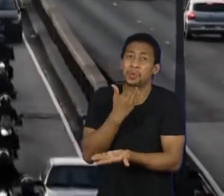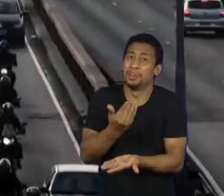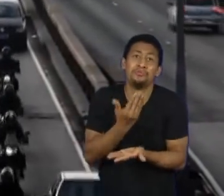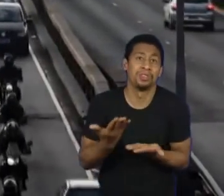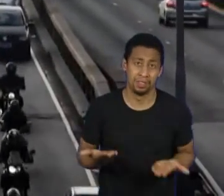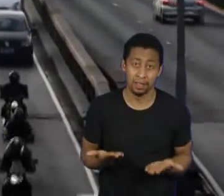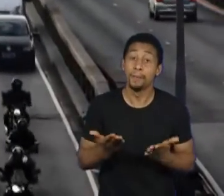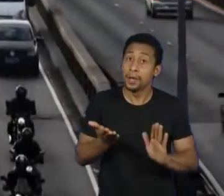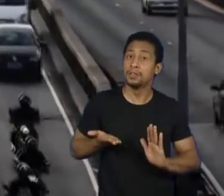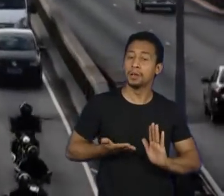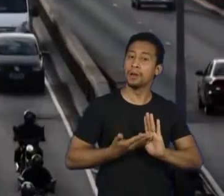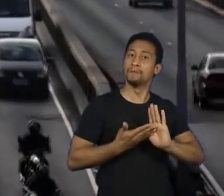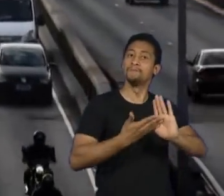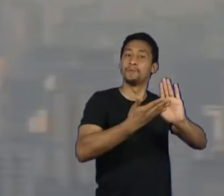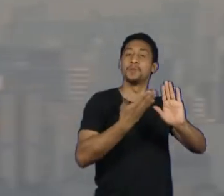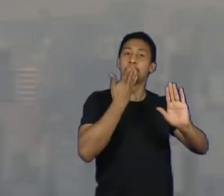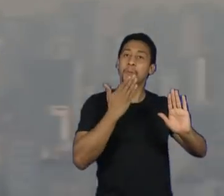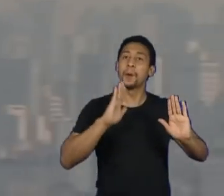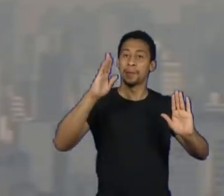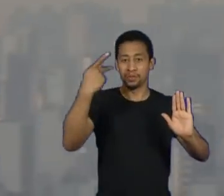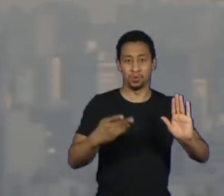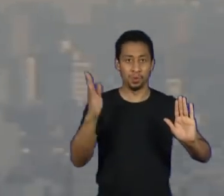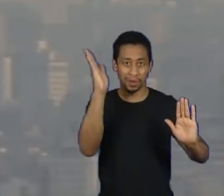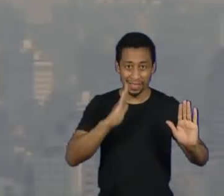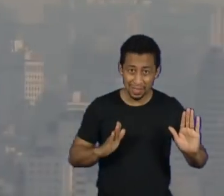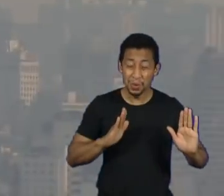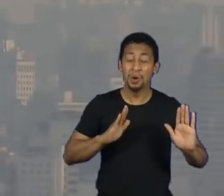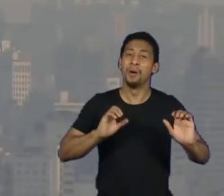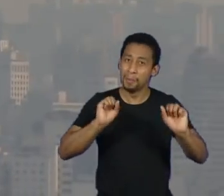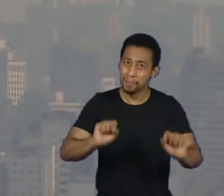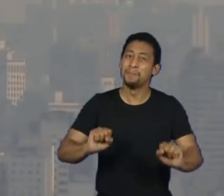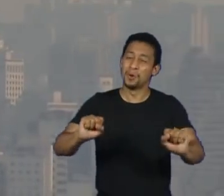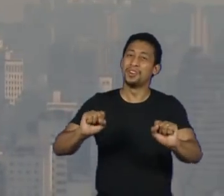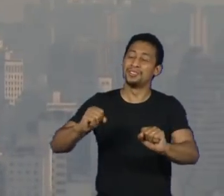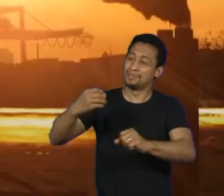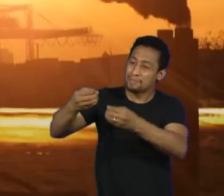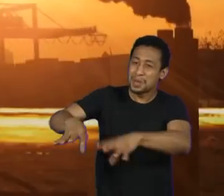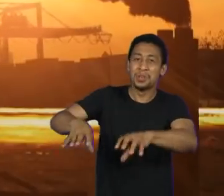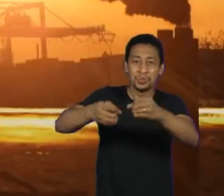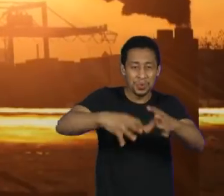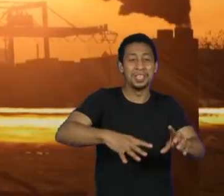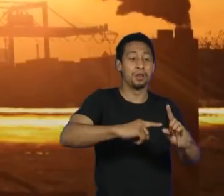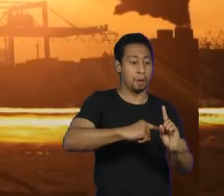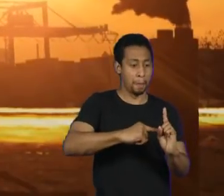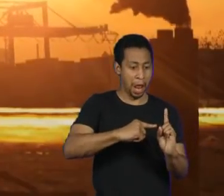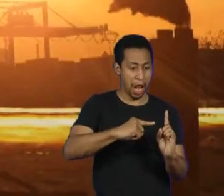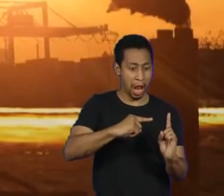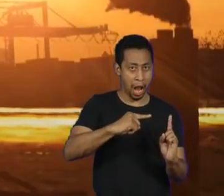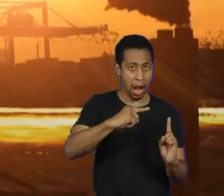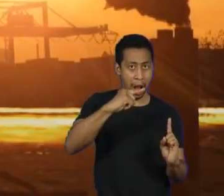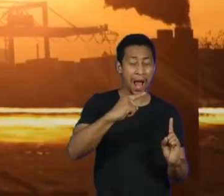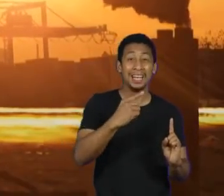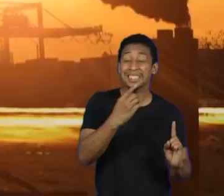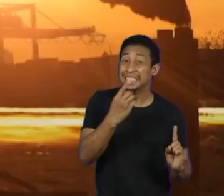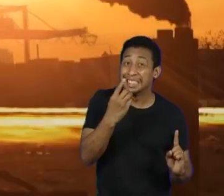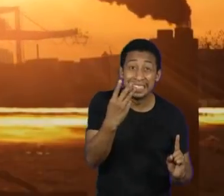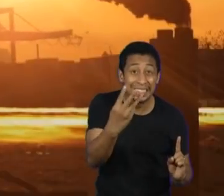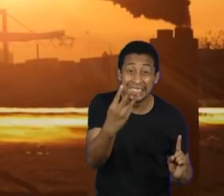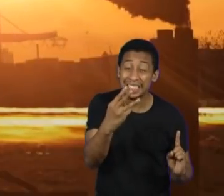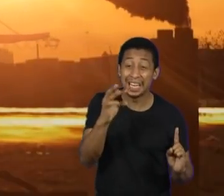as promessas do governo brasileiro podem gerar uma elevação de temperatura de 3 graus Celsius e